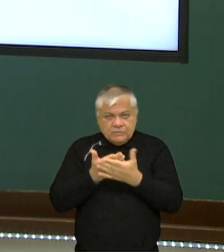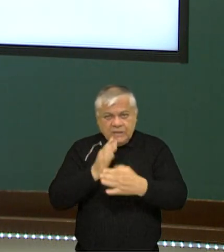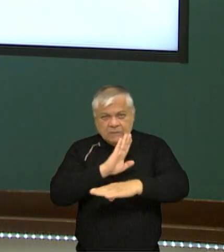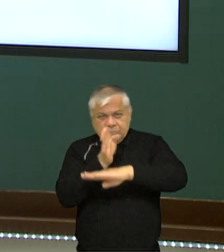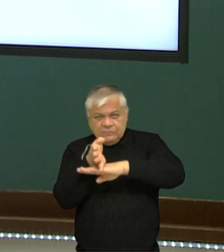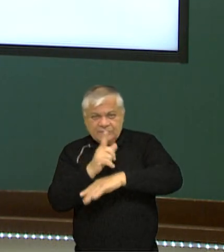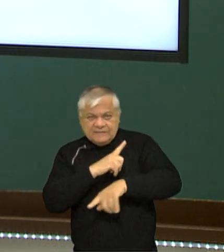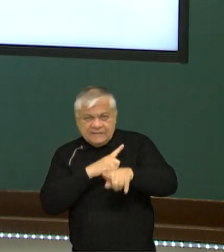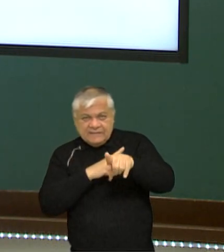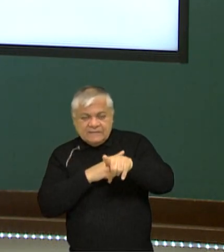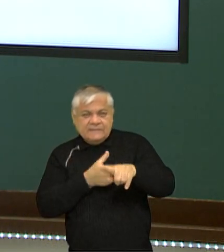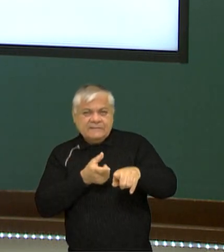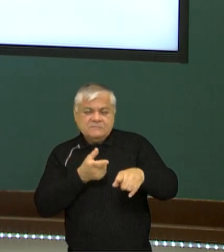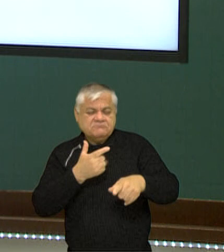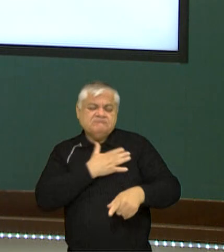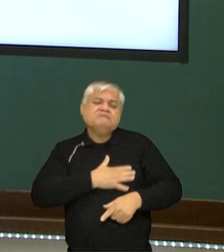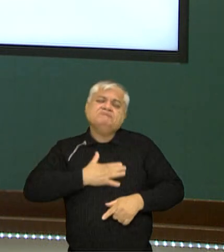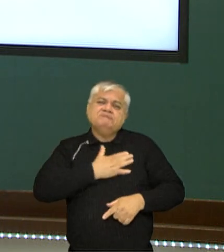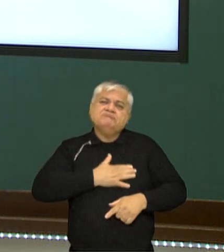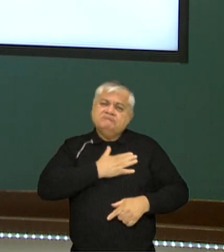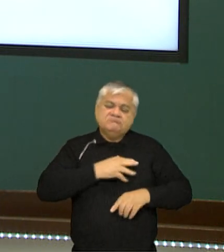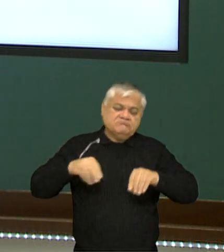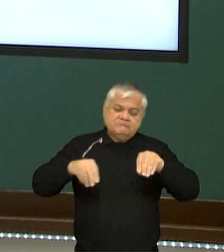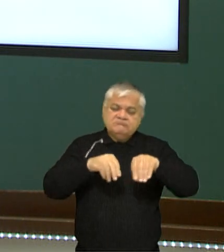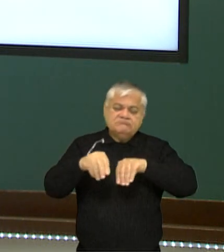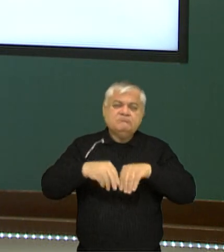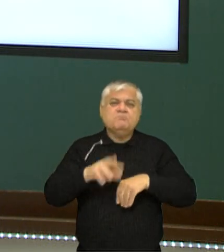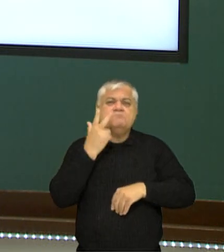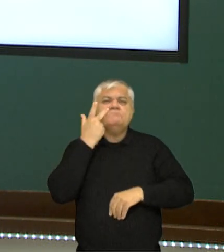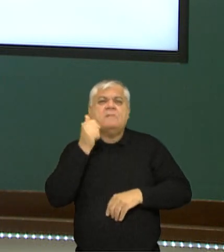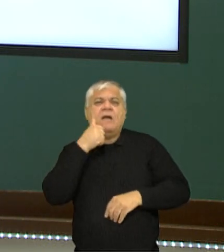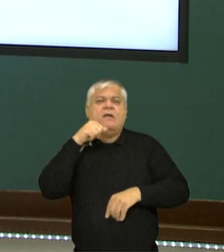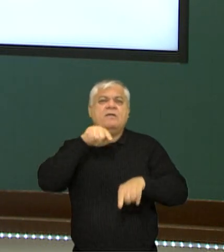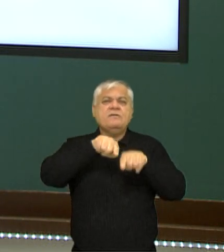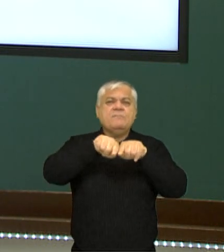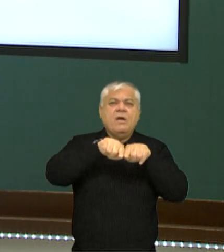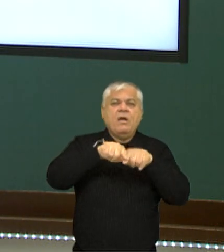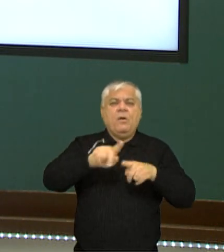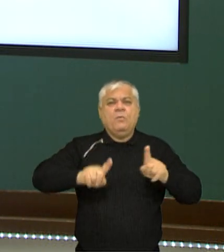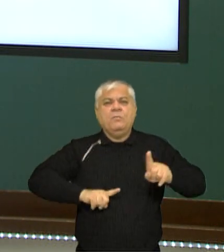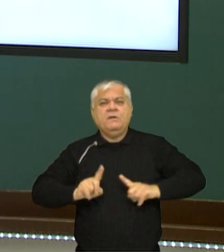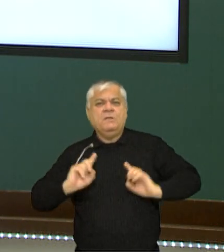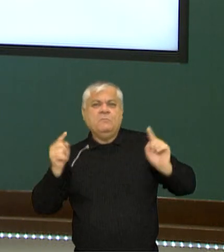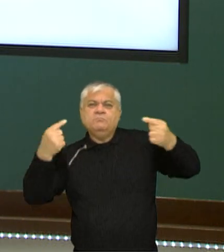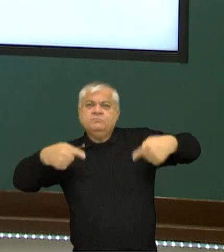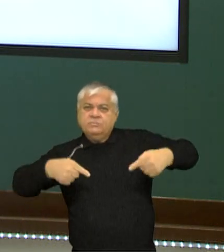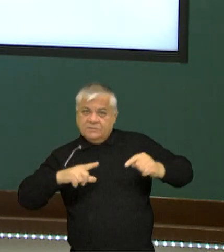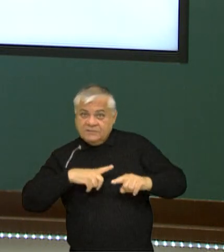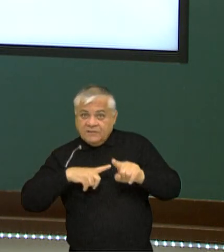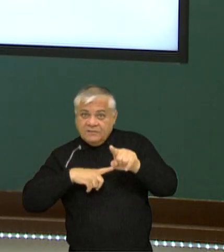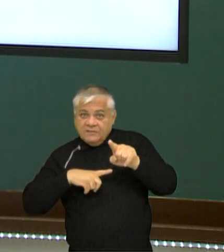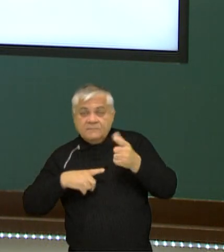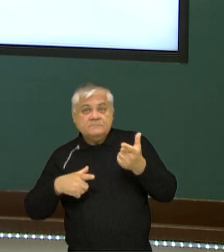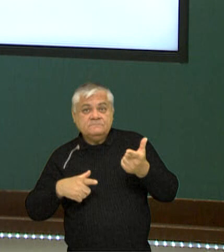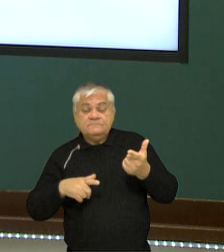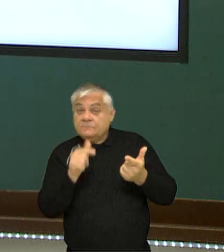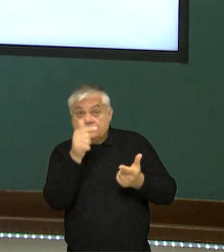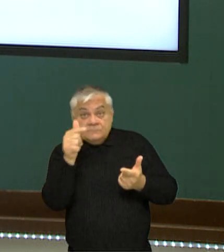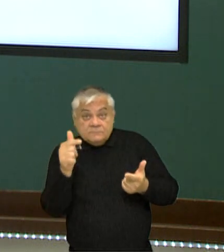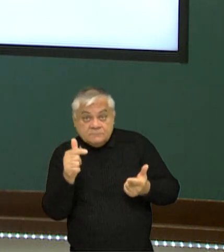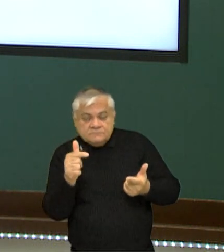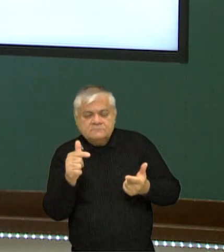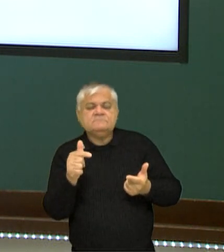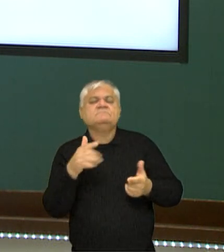para você se divertir com o seu pai, com o seu irmão, com seu primo ou com algum amigo? Se você não